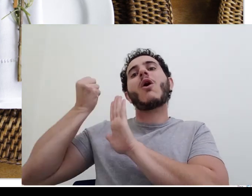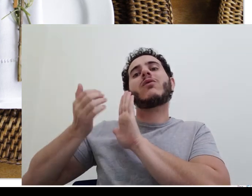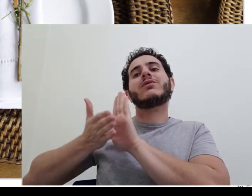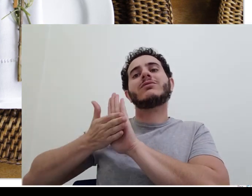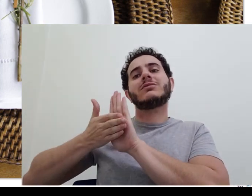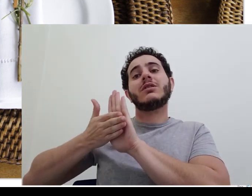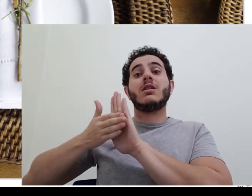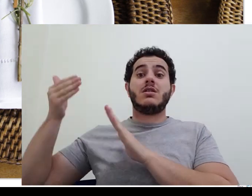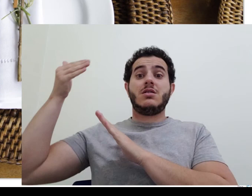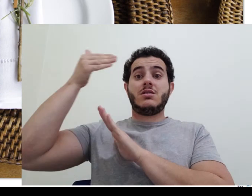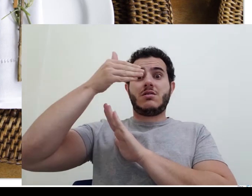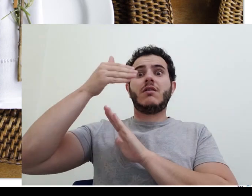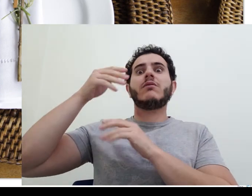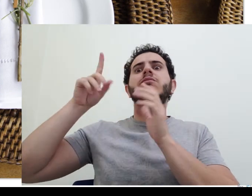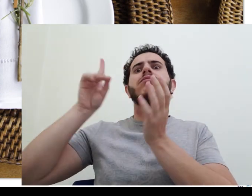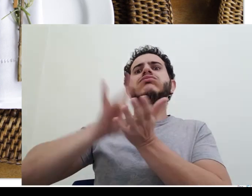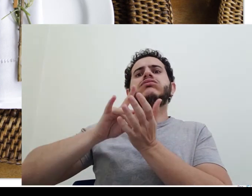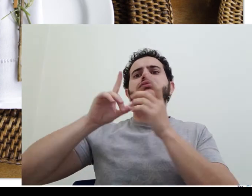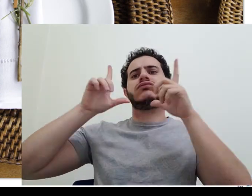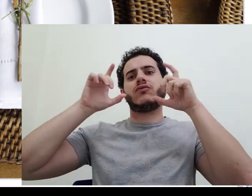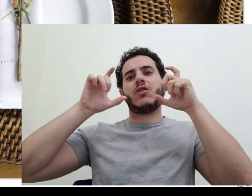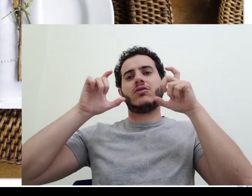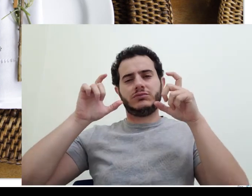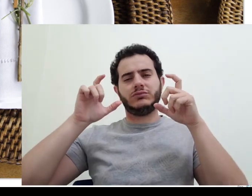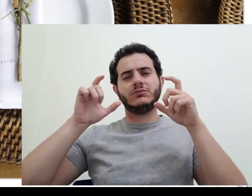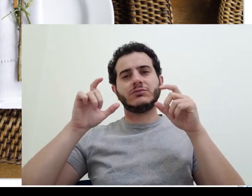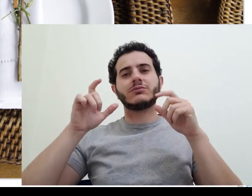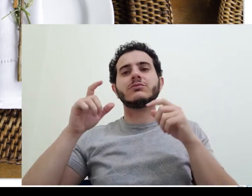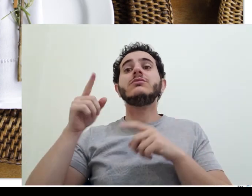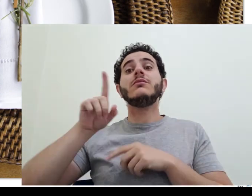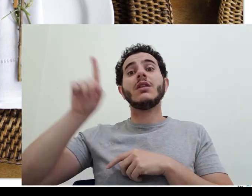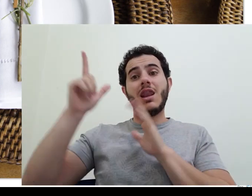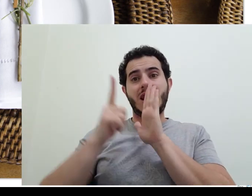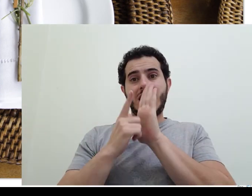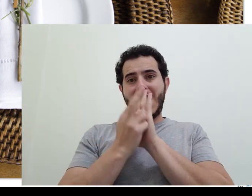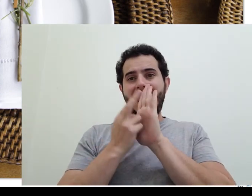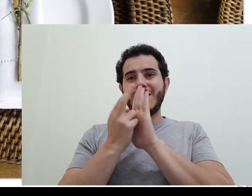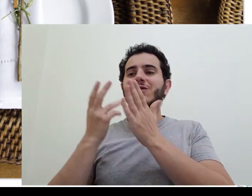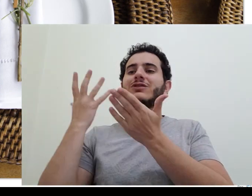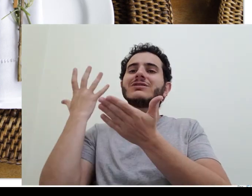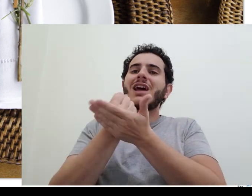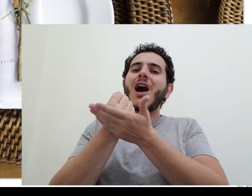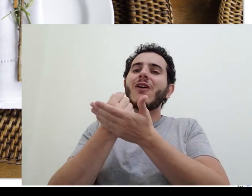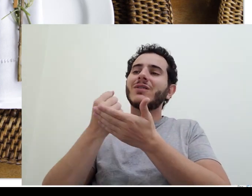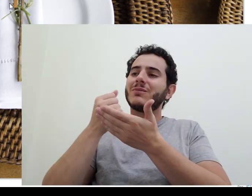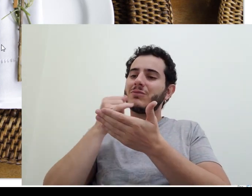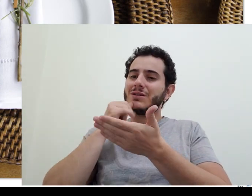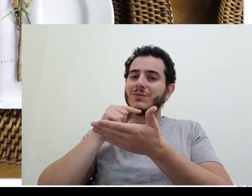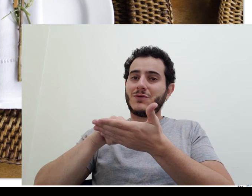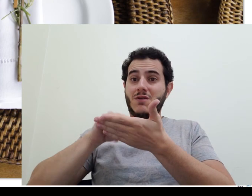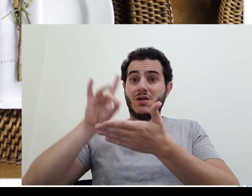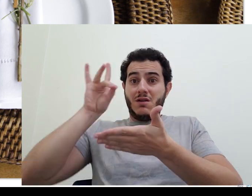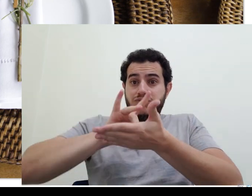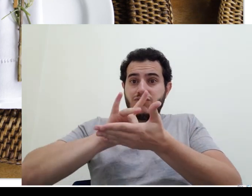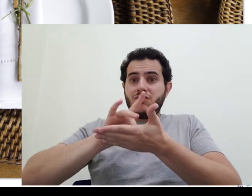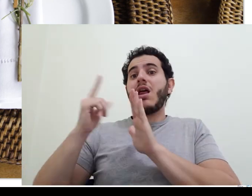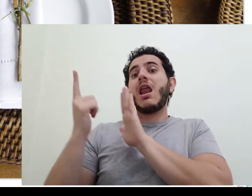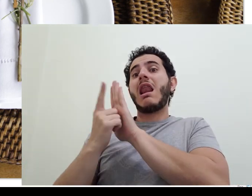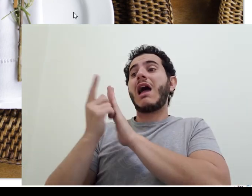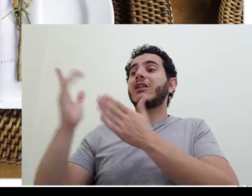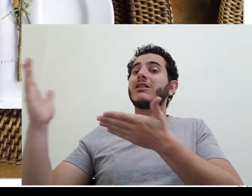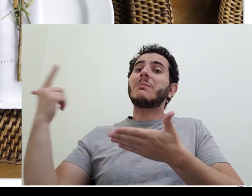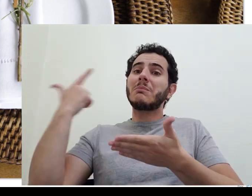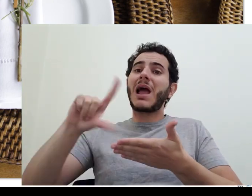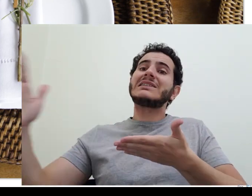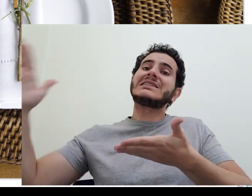20K, que tem o que? A receita de bolo da minha foto. Então o Lightroom não salva os ajustes que você fez